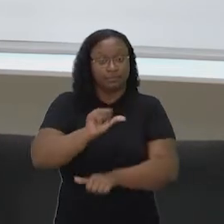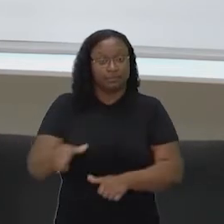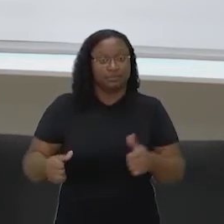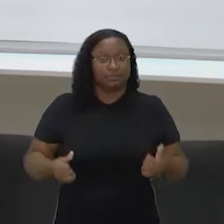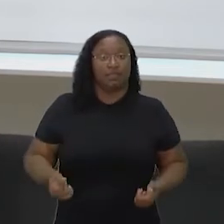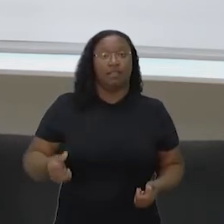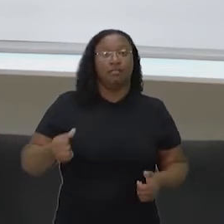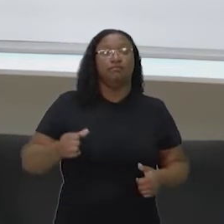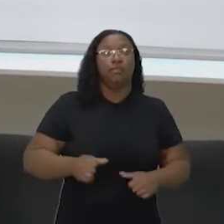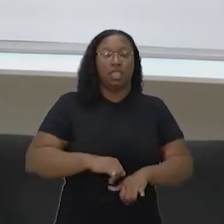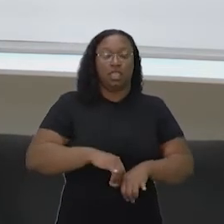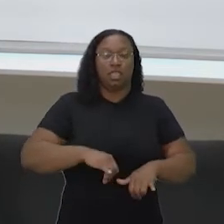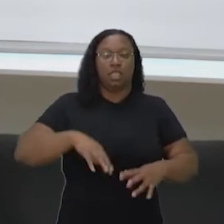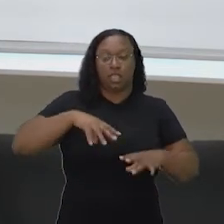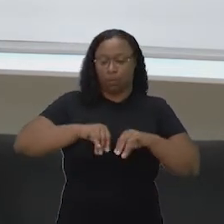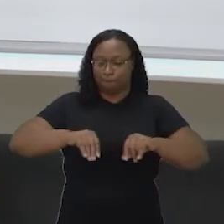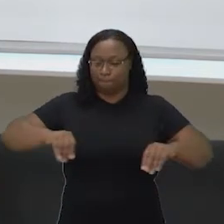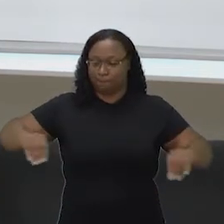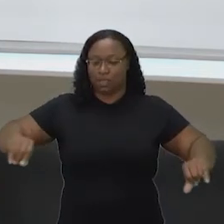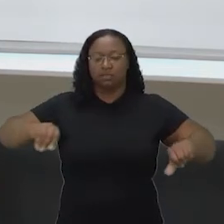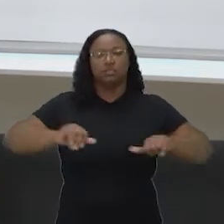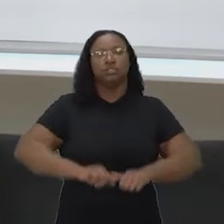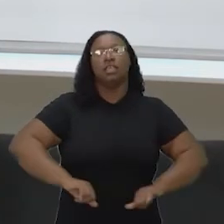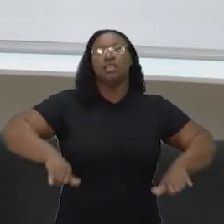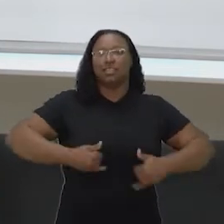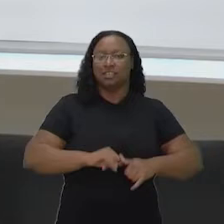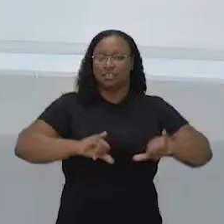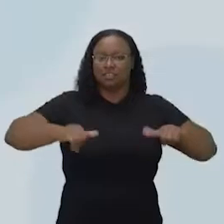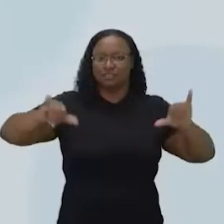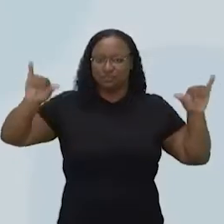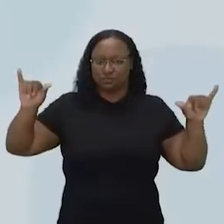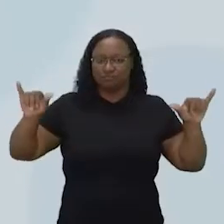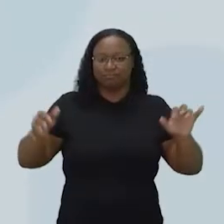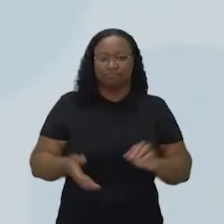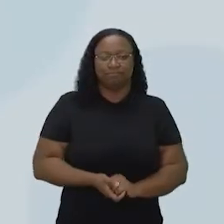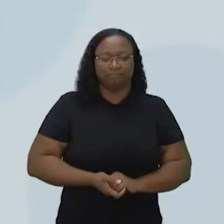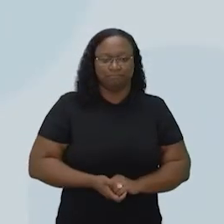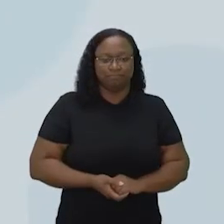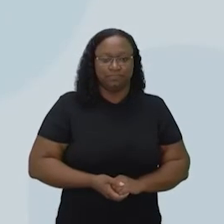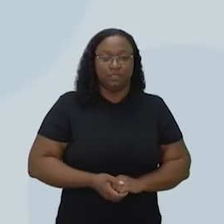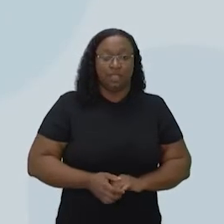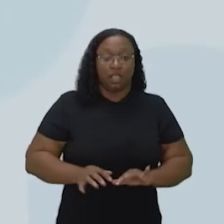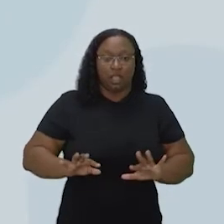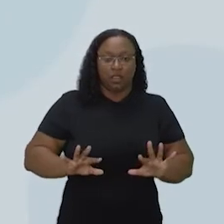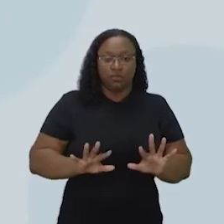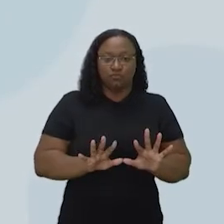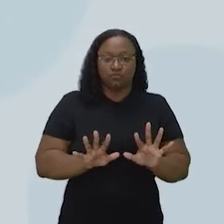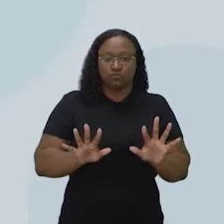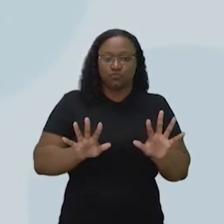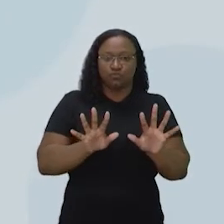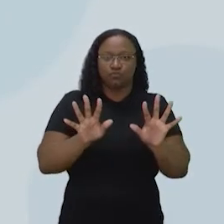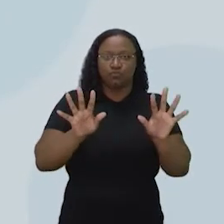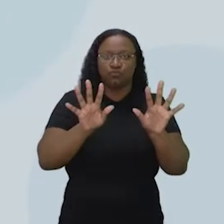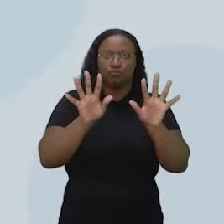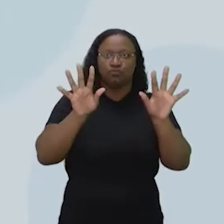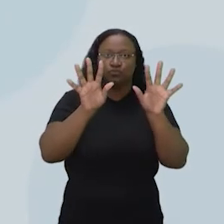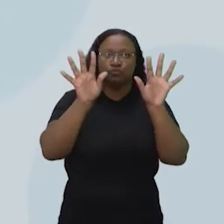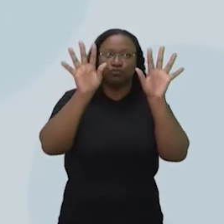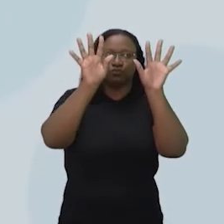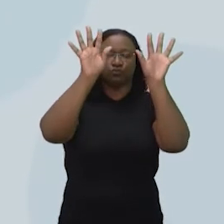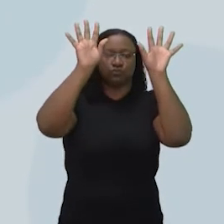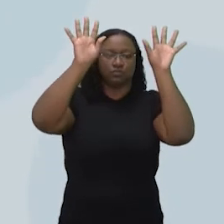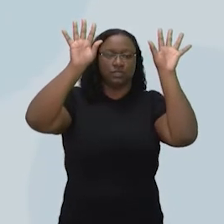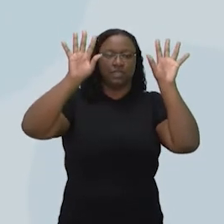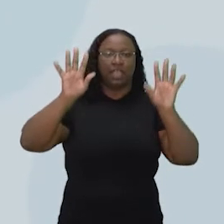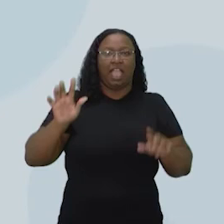em energia. Aí, continuando aqui, a gaseificação ela já o que a gente quer na gaseificação?